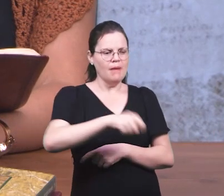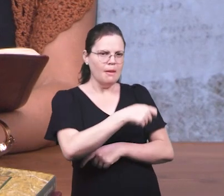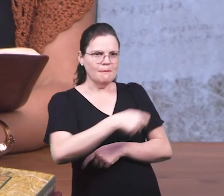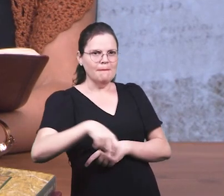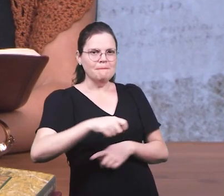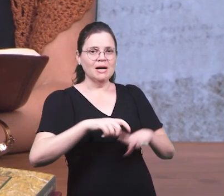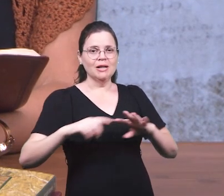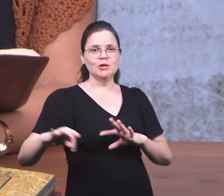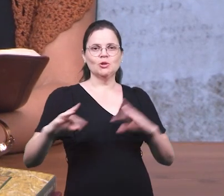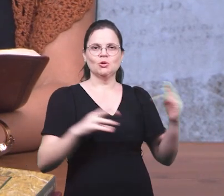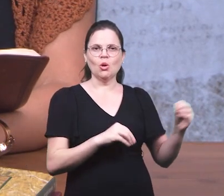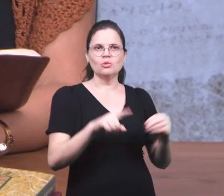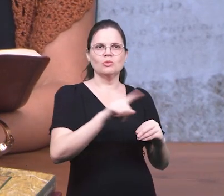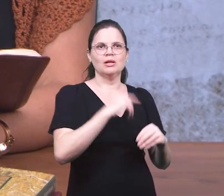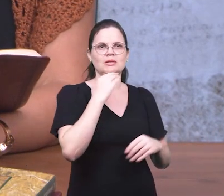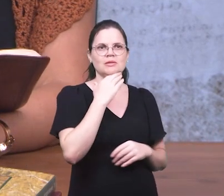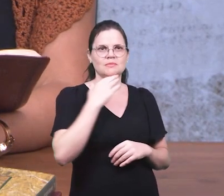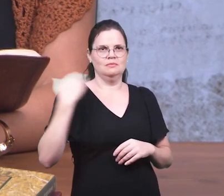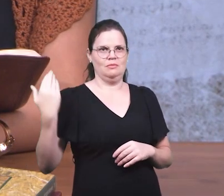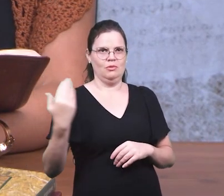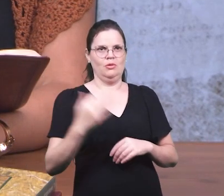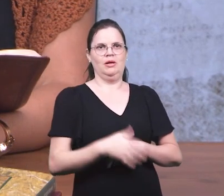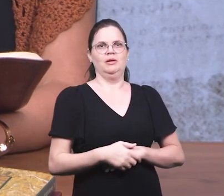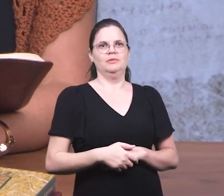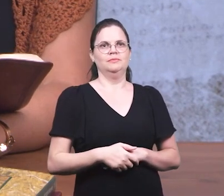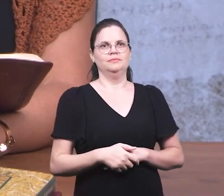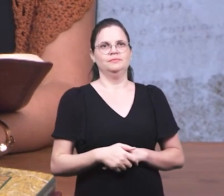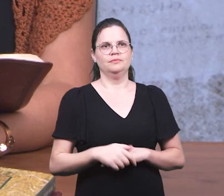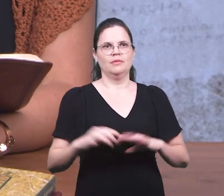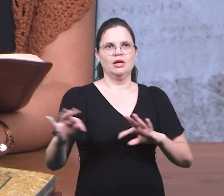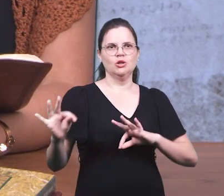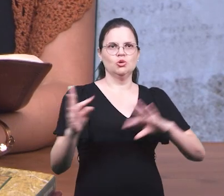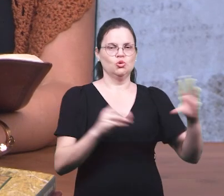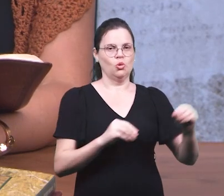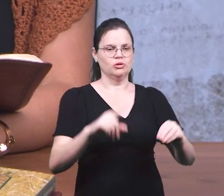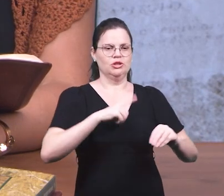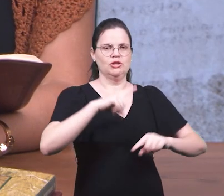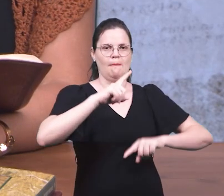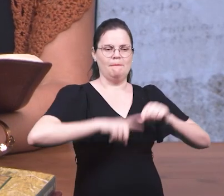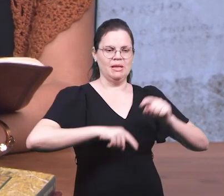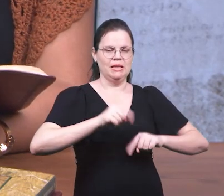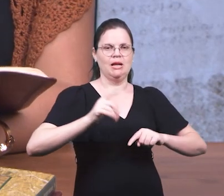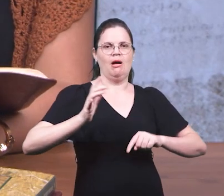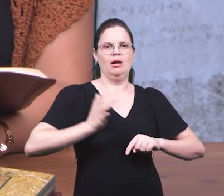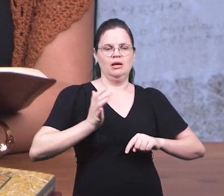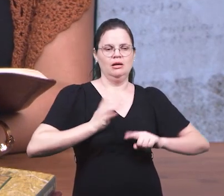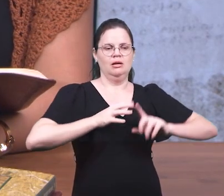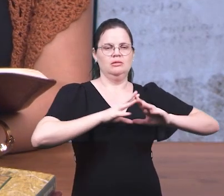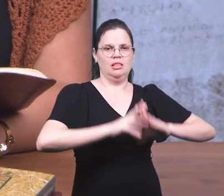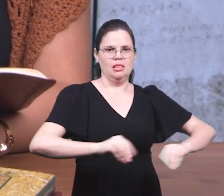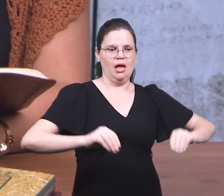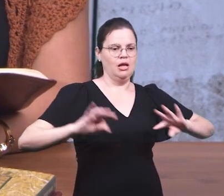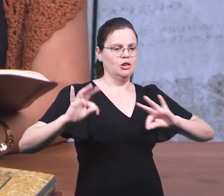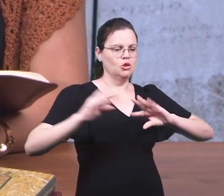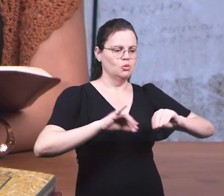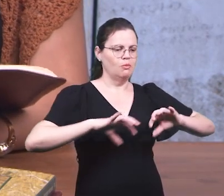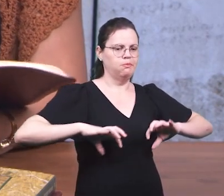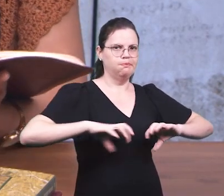todo o seu povo, que nenhum deles escapou, e tomaram a sua terra em